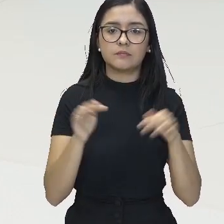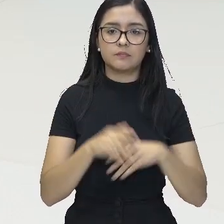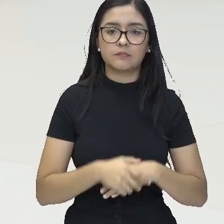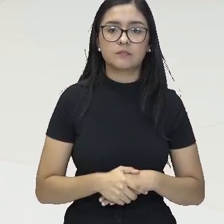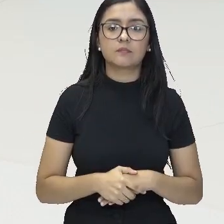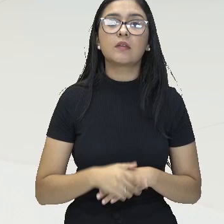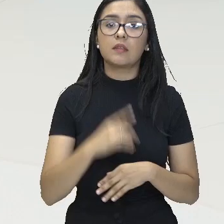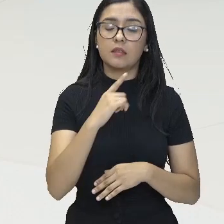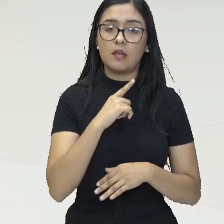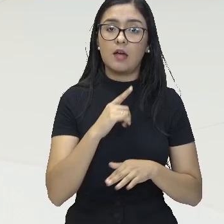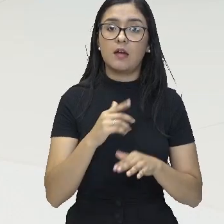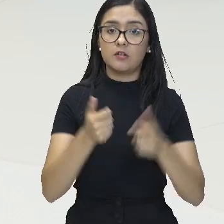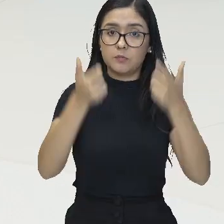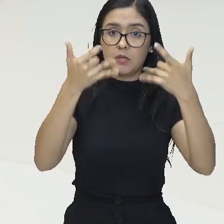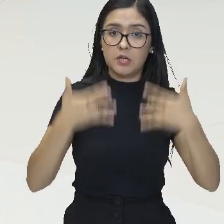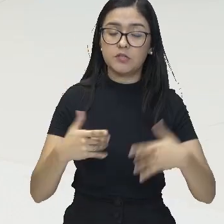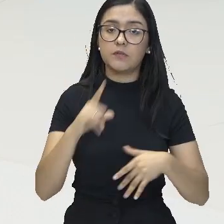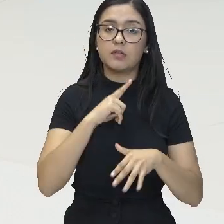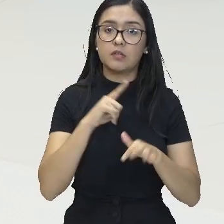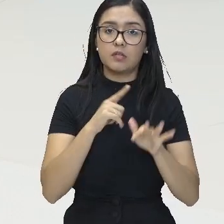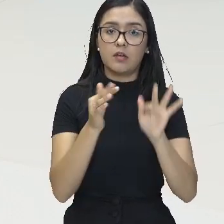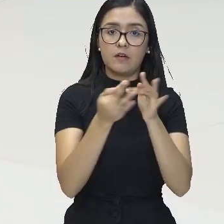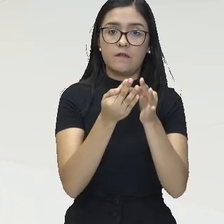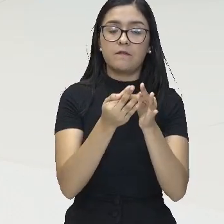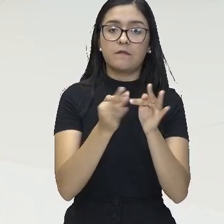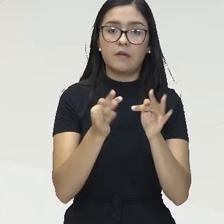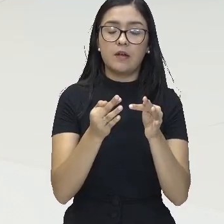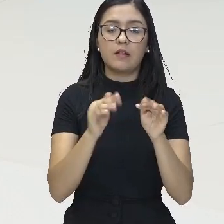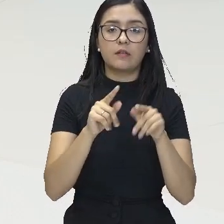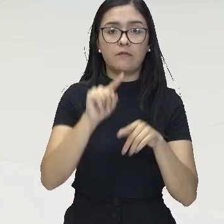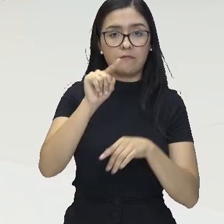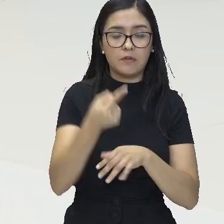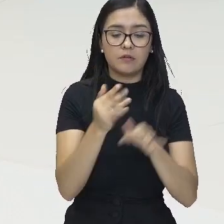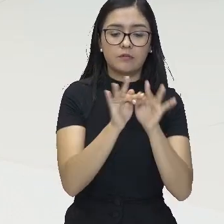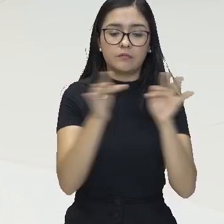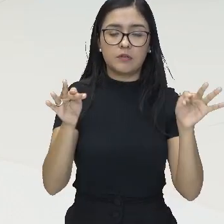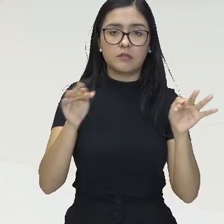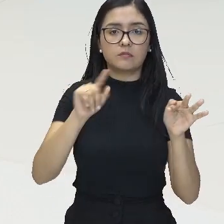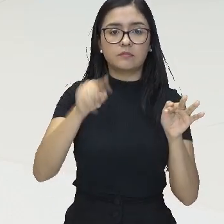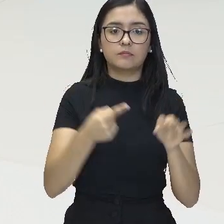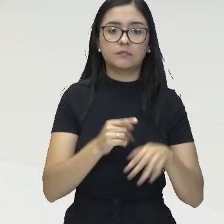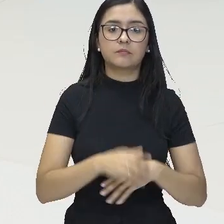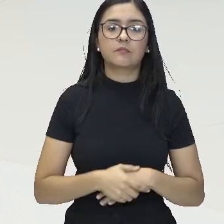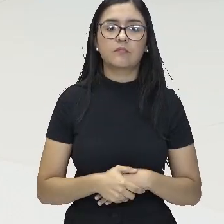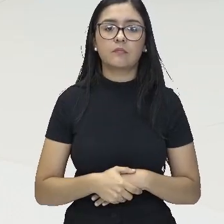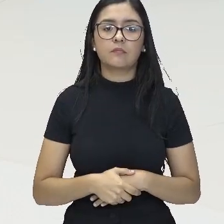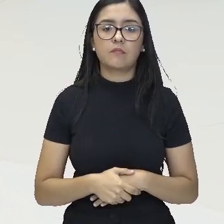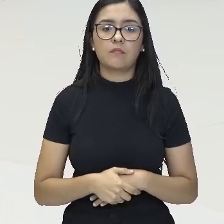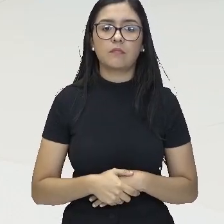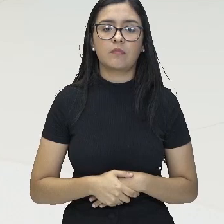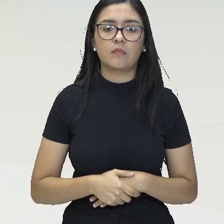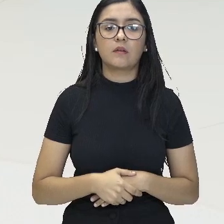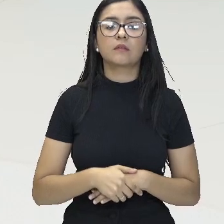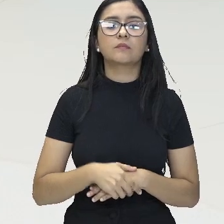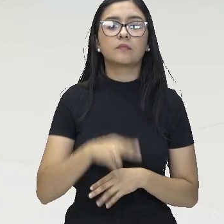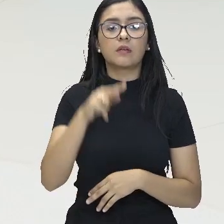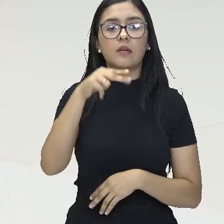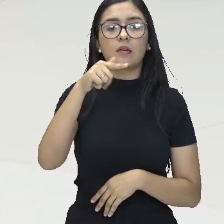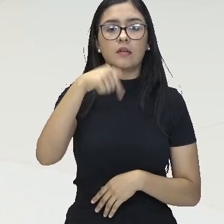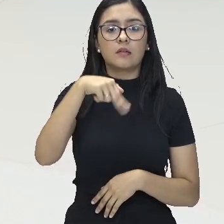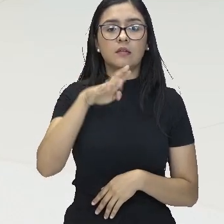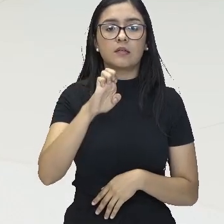vem marcada por vírgula ou travessão. Então, o que é branco é a oração subordinada